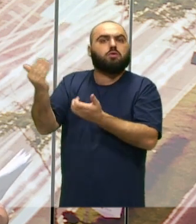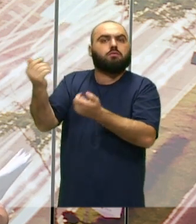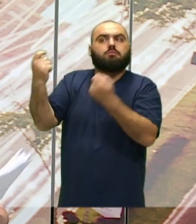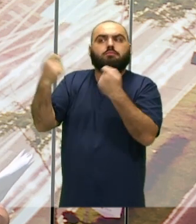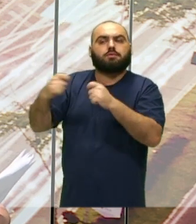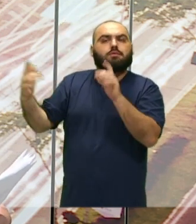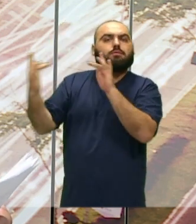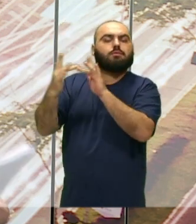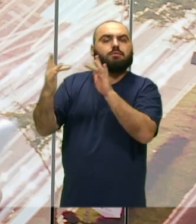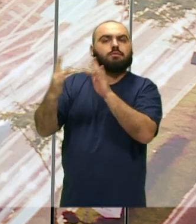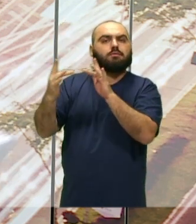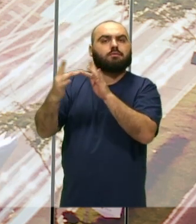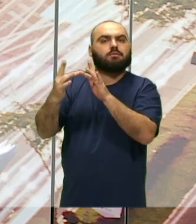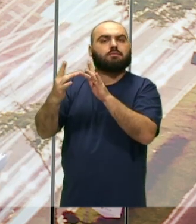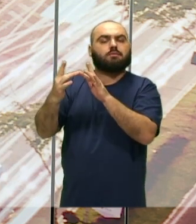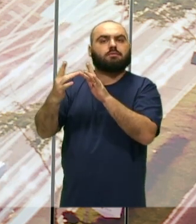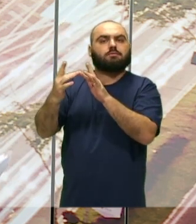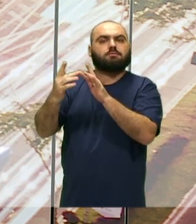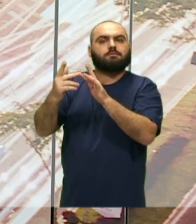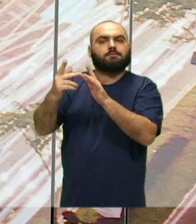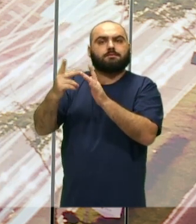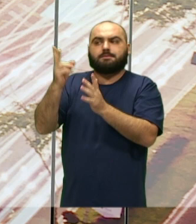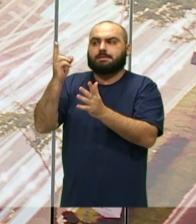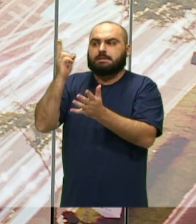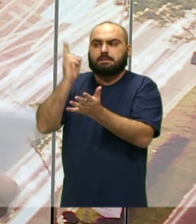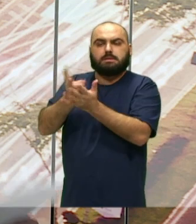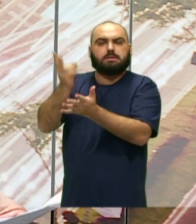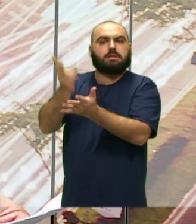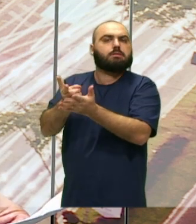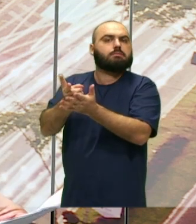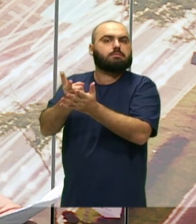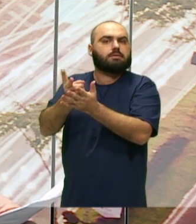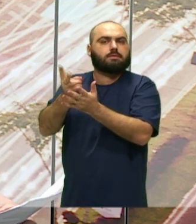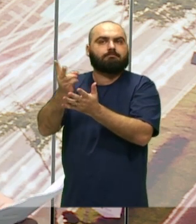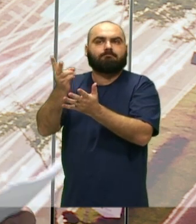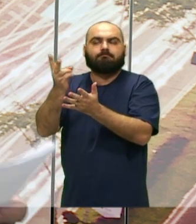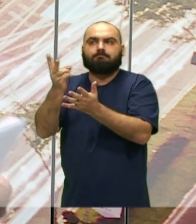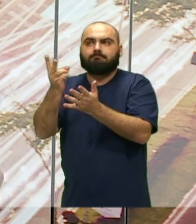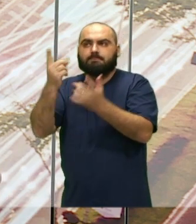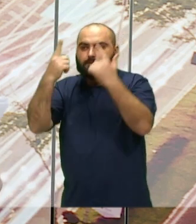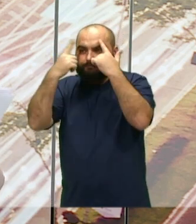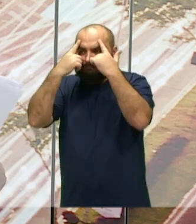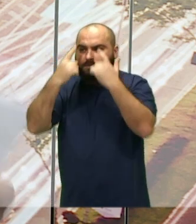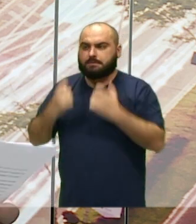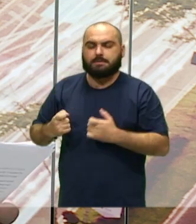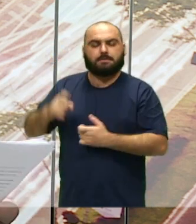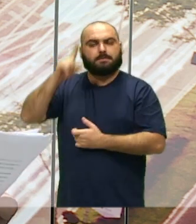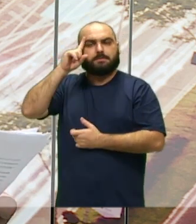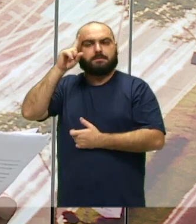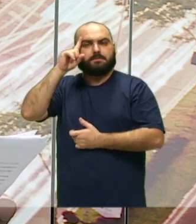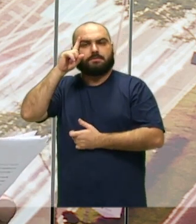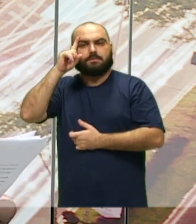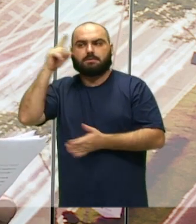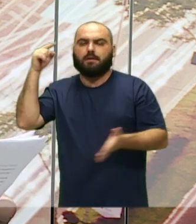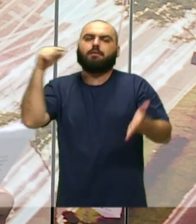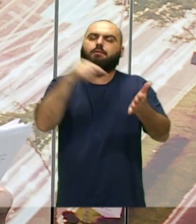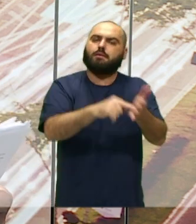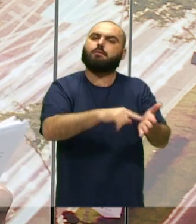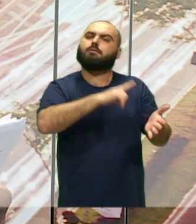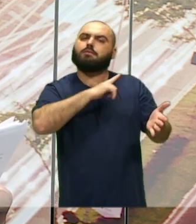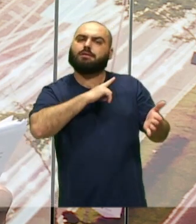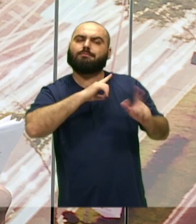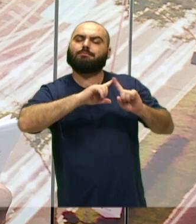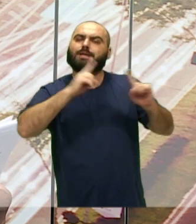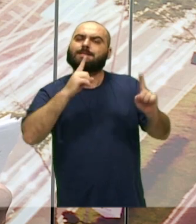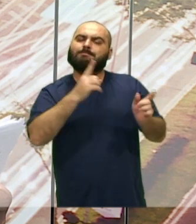agora com a violência no seu cotidiano e há os mecanismos de denúncia, mas como é que está esse processo, vereador? O que dá